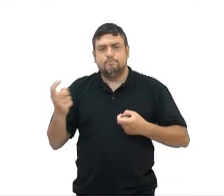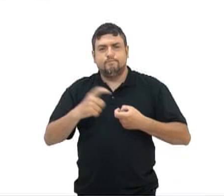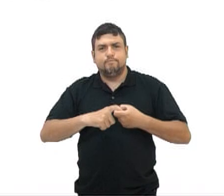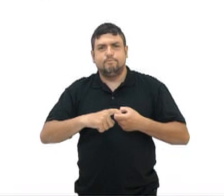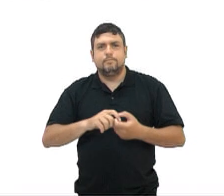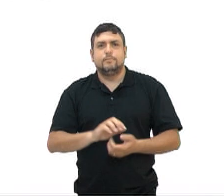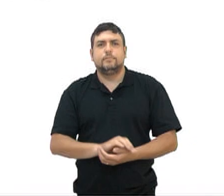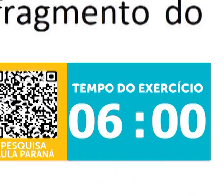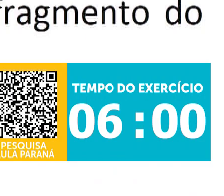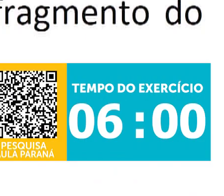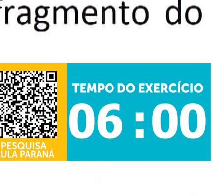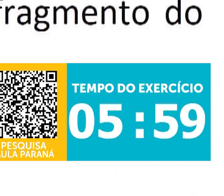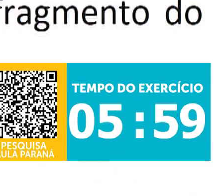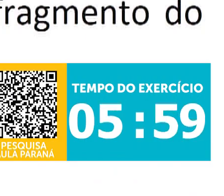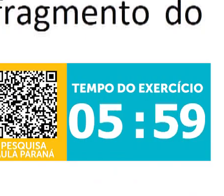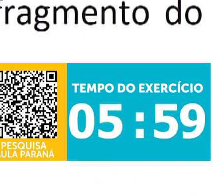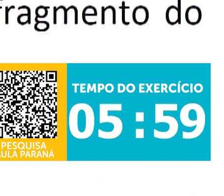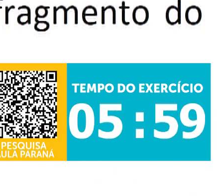voltamos.